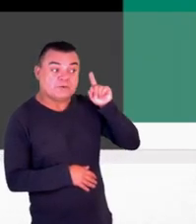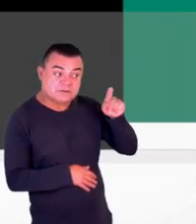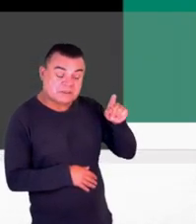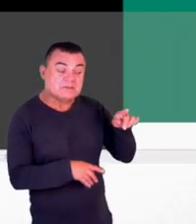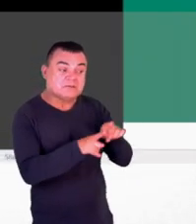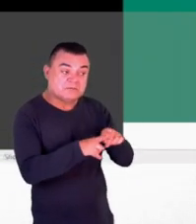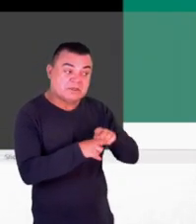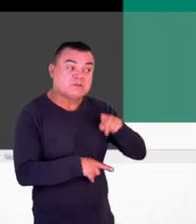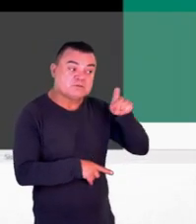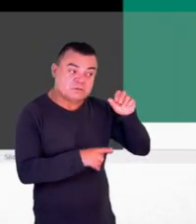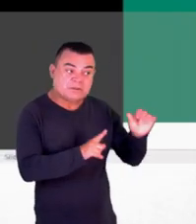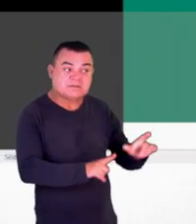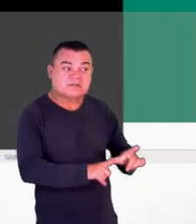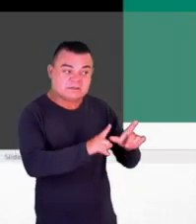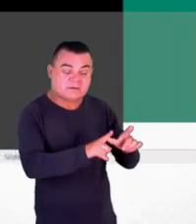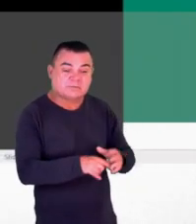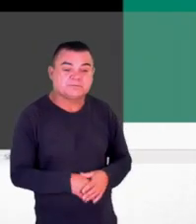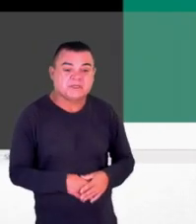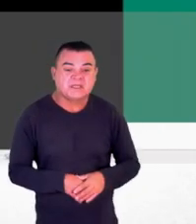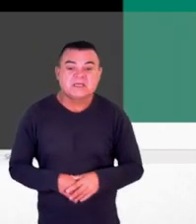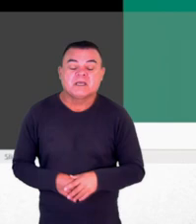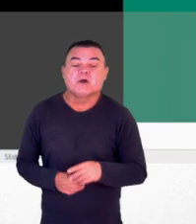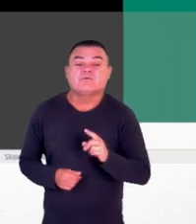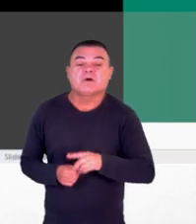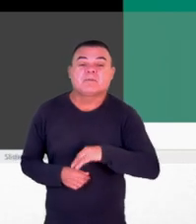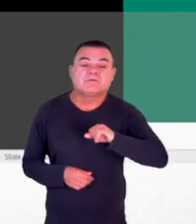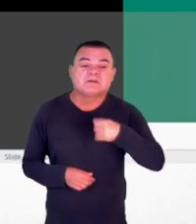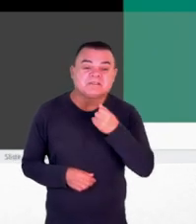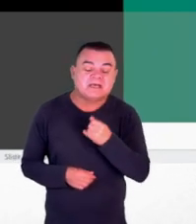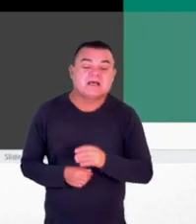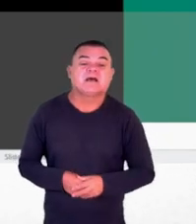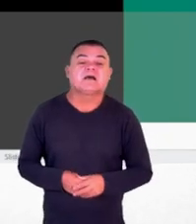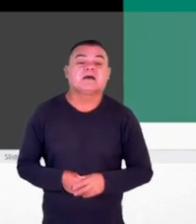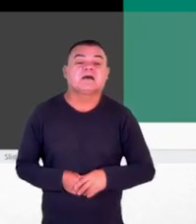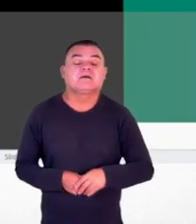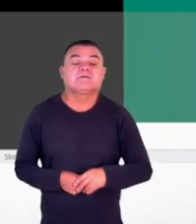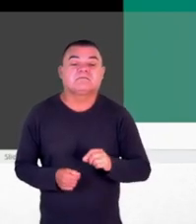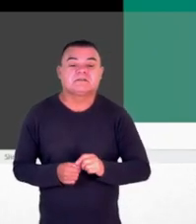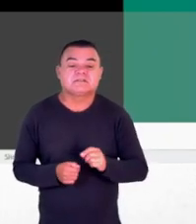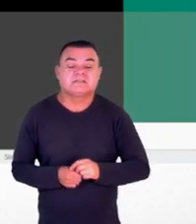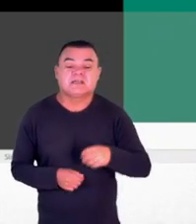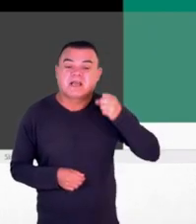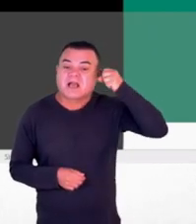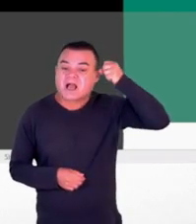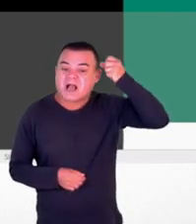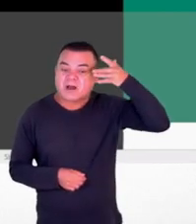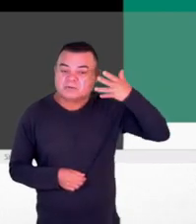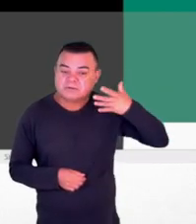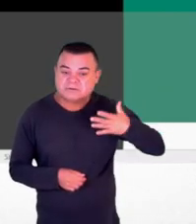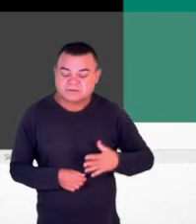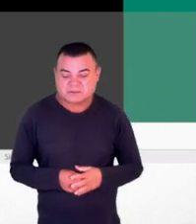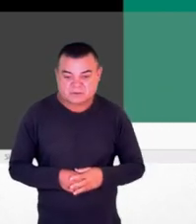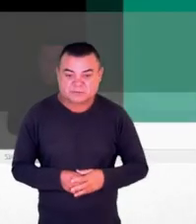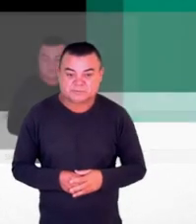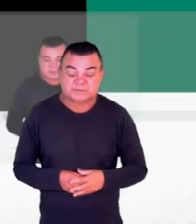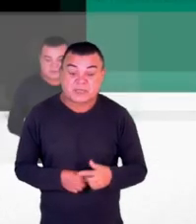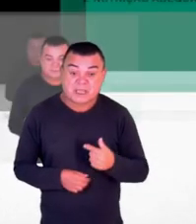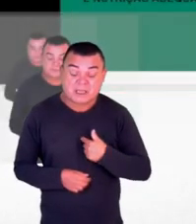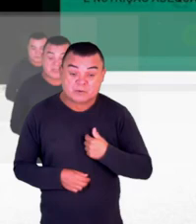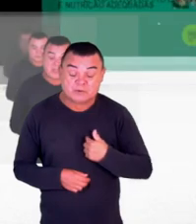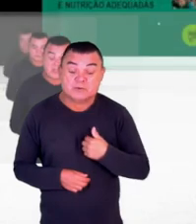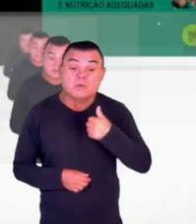apresentação tá vou aproveitar para fazer a autodescrição que eu não fiz né como todas as minhas colegas fizeram eu sou uma